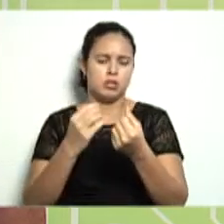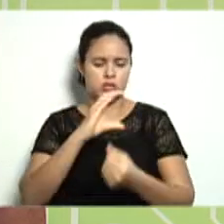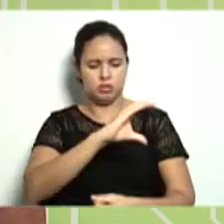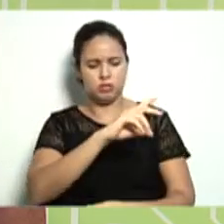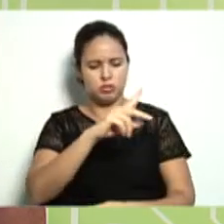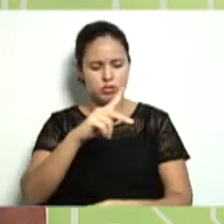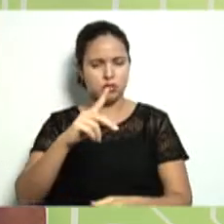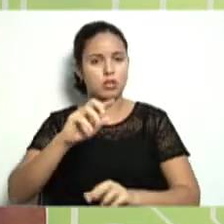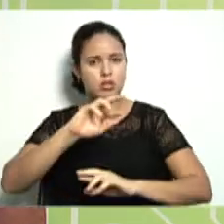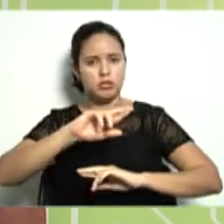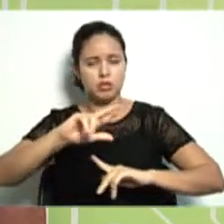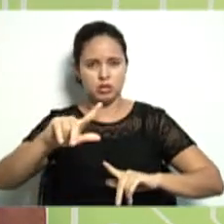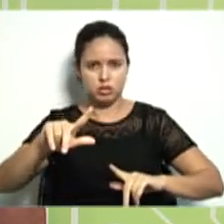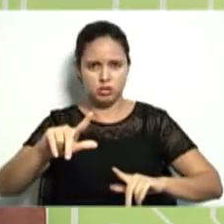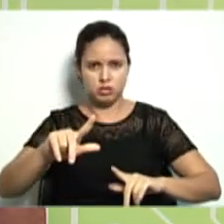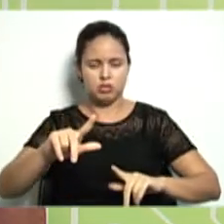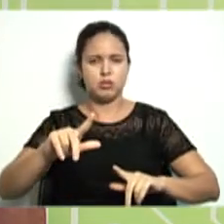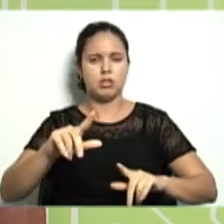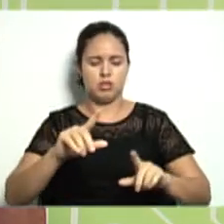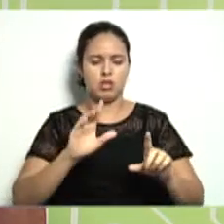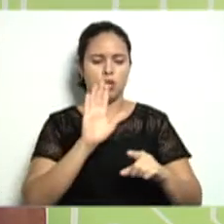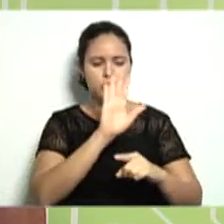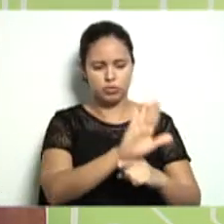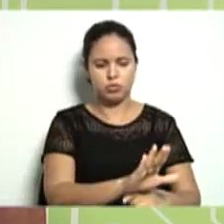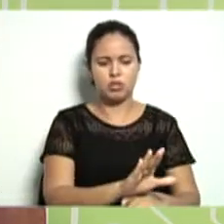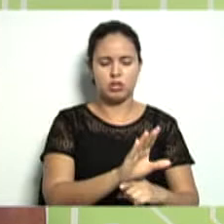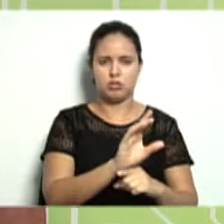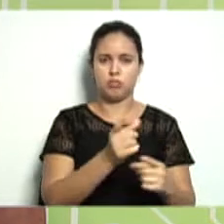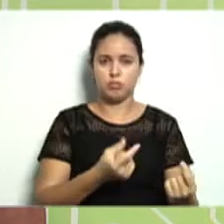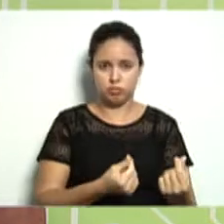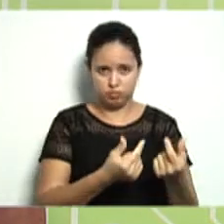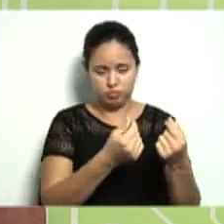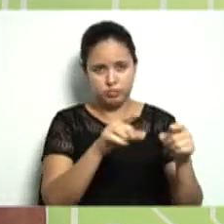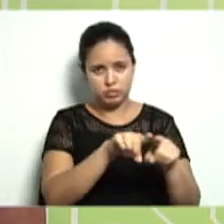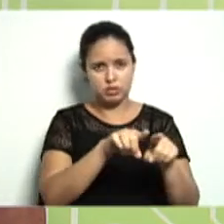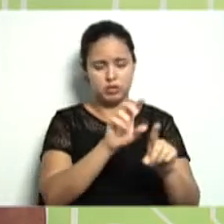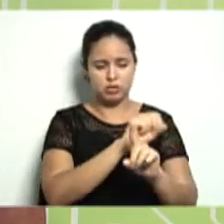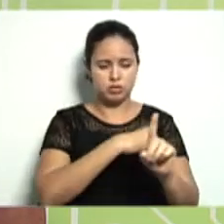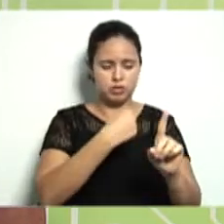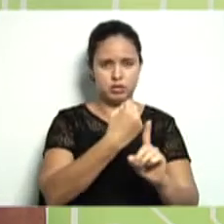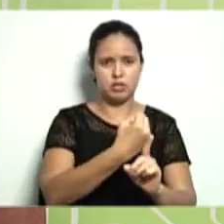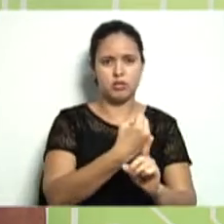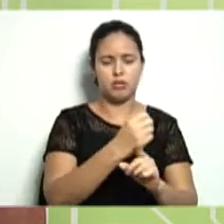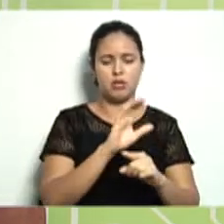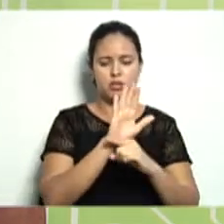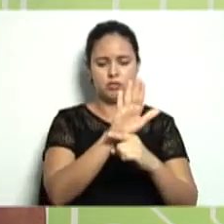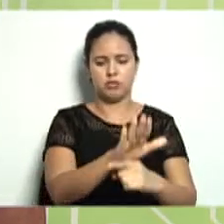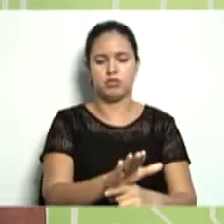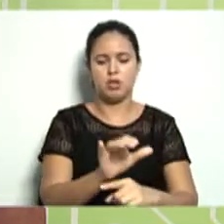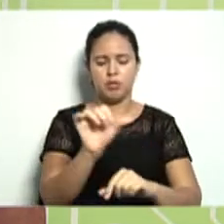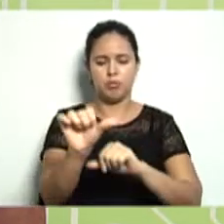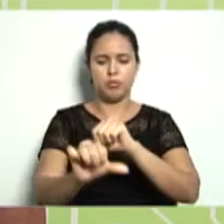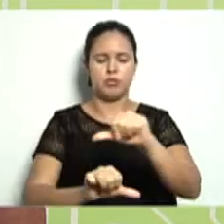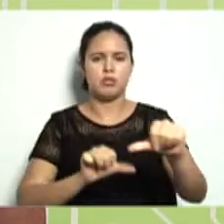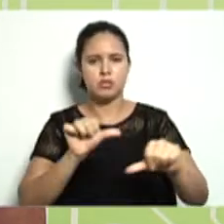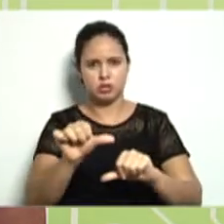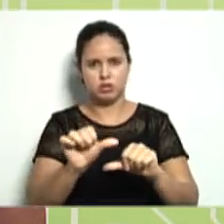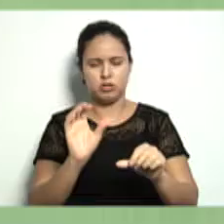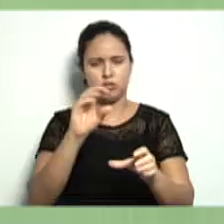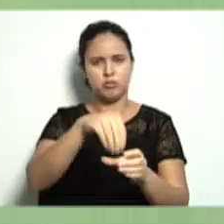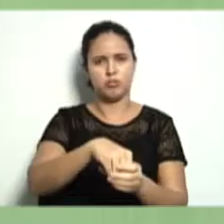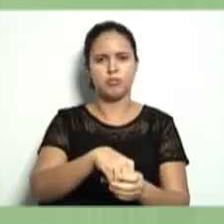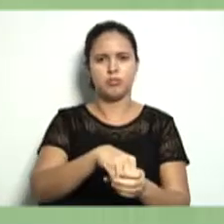tanto econômico, social, e ela provoca mudanças onde ela está